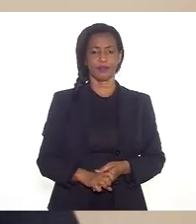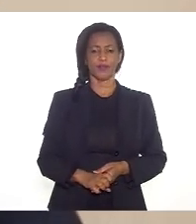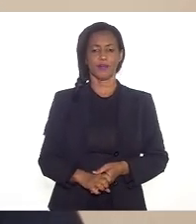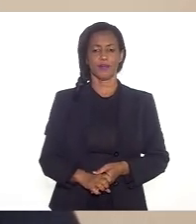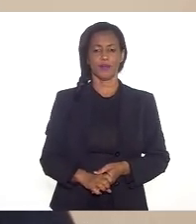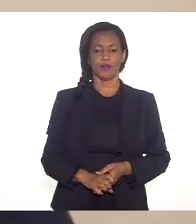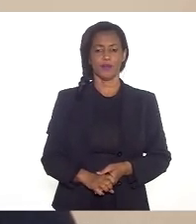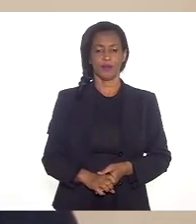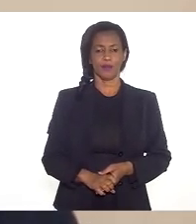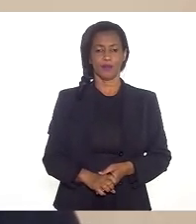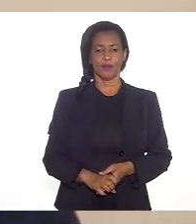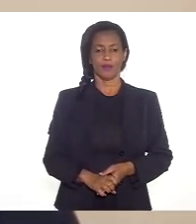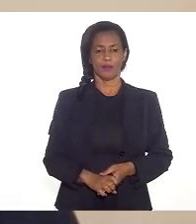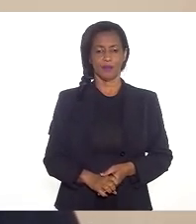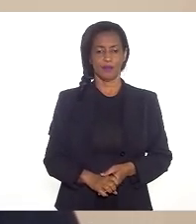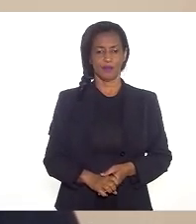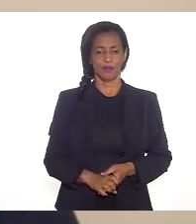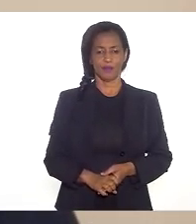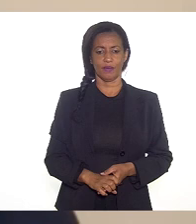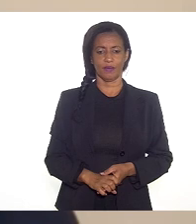meu...